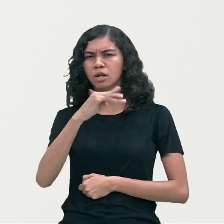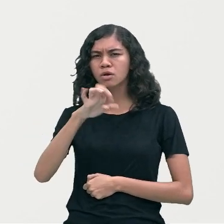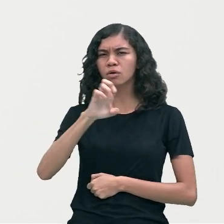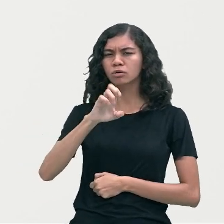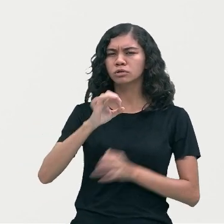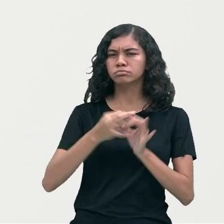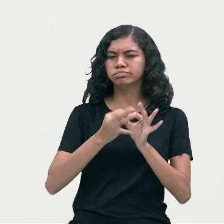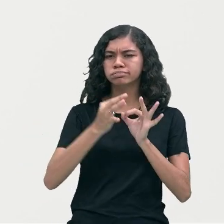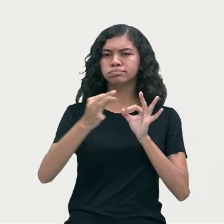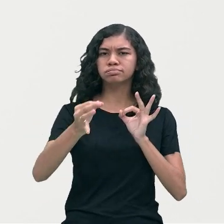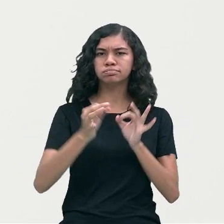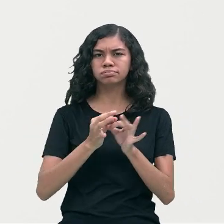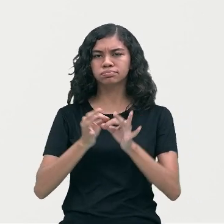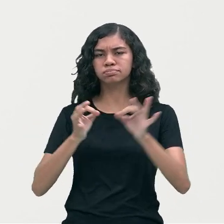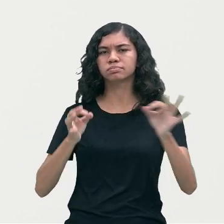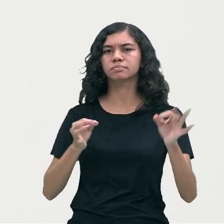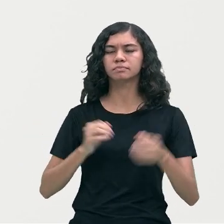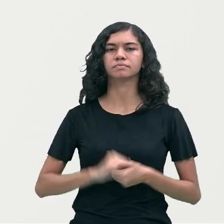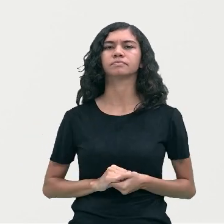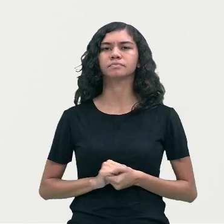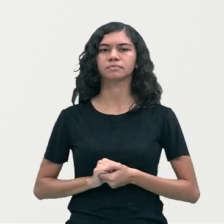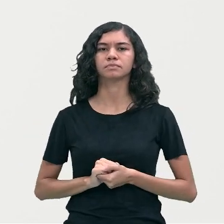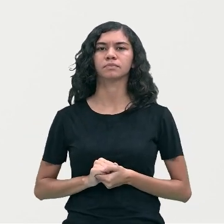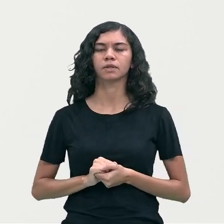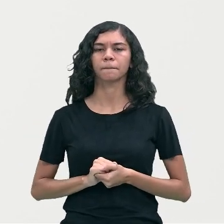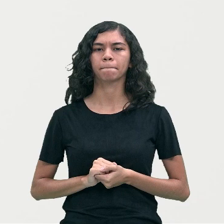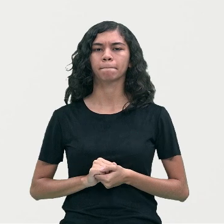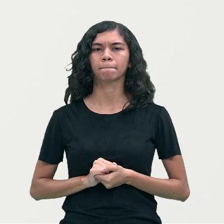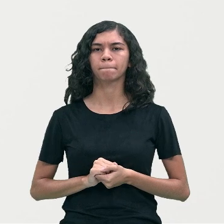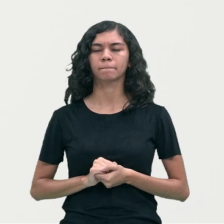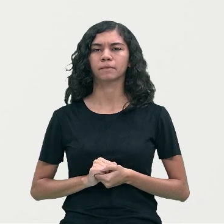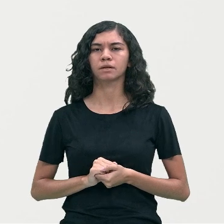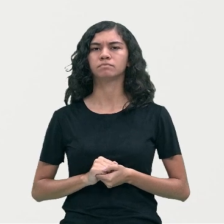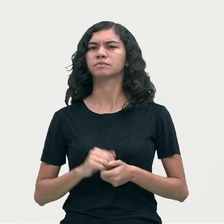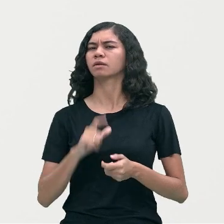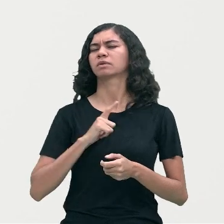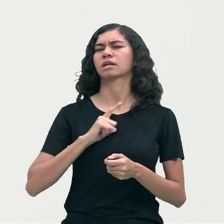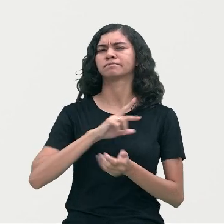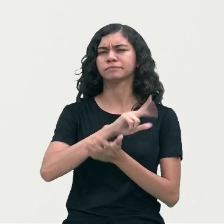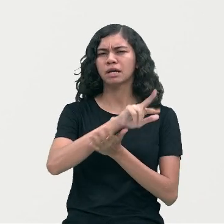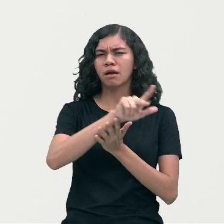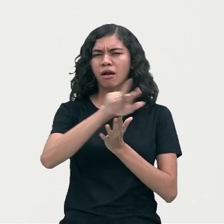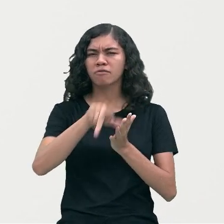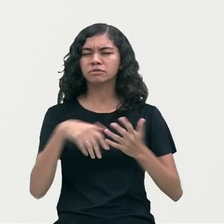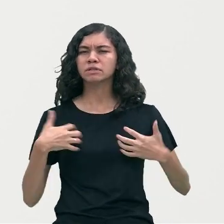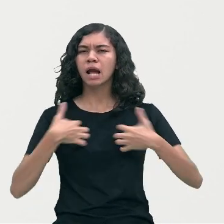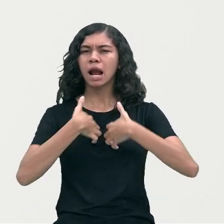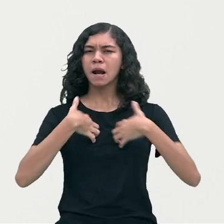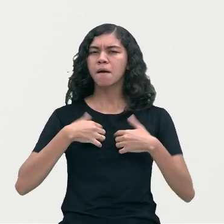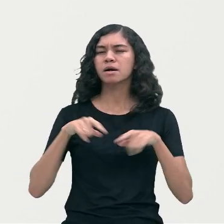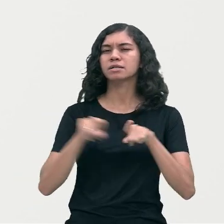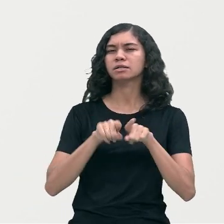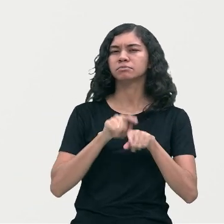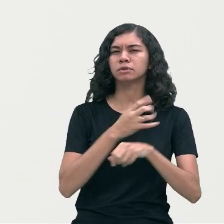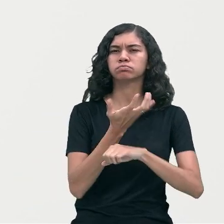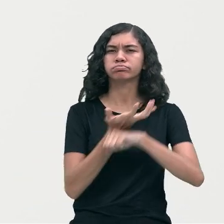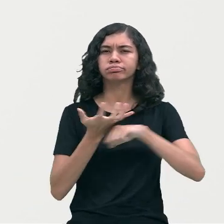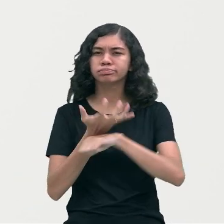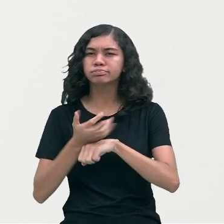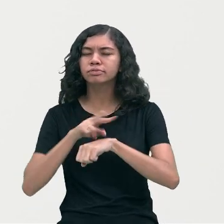nos 9 países. A floresta conta com um elevado número de espécies animais e vegetais, por isso que ela acaba